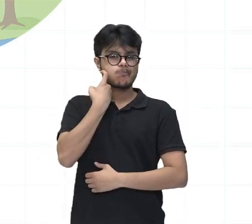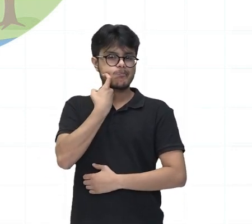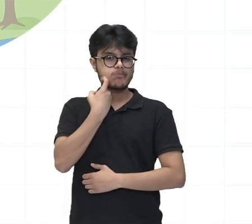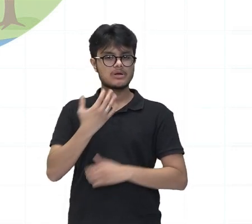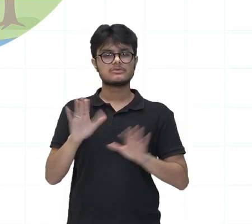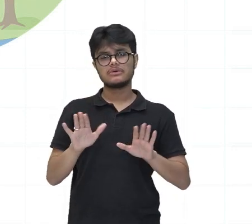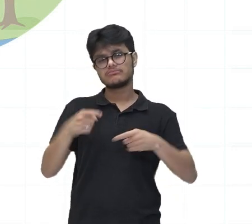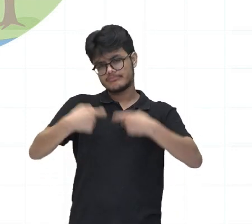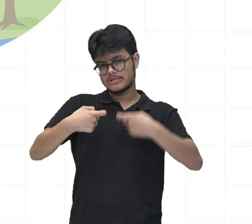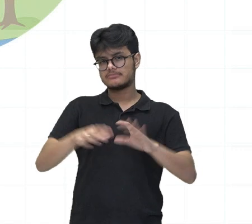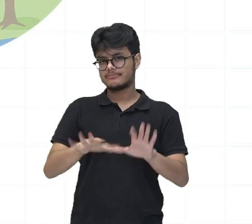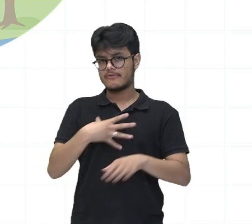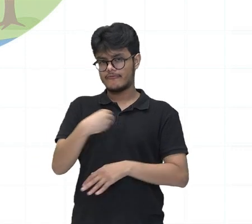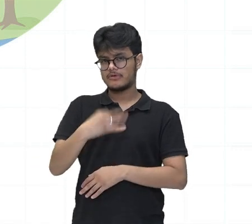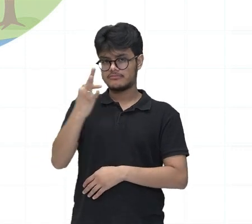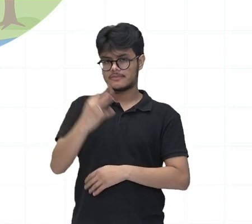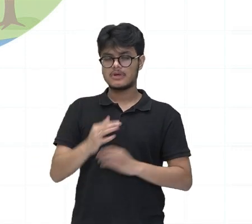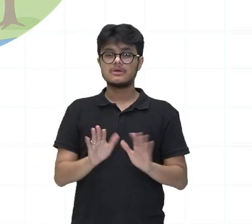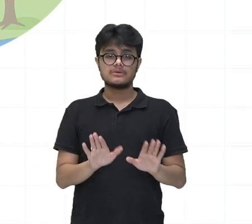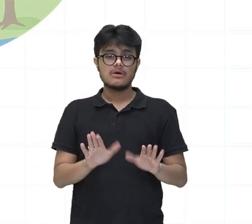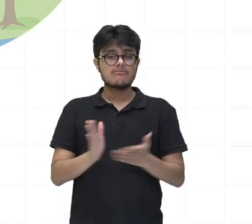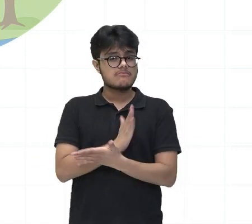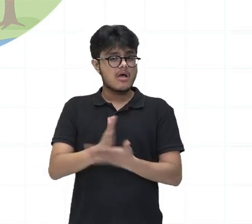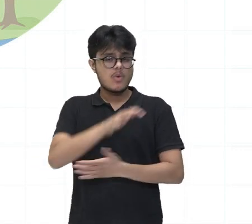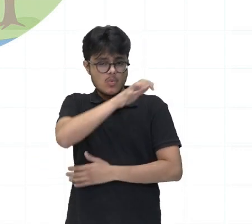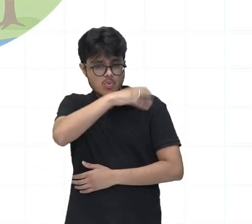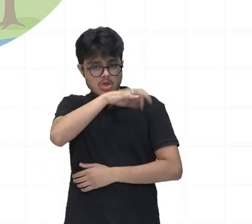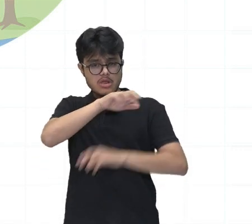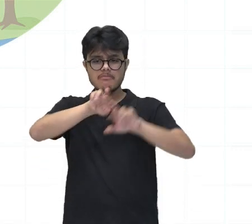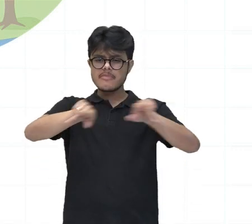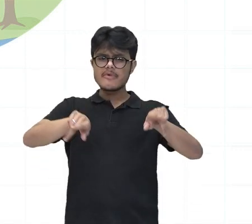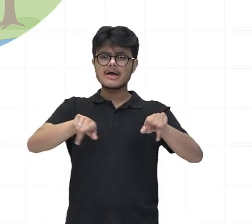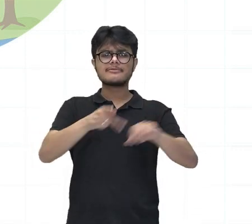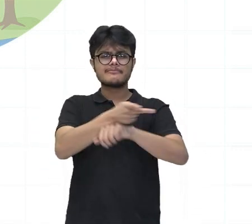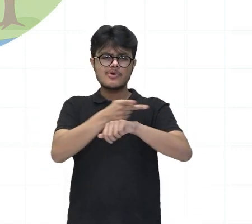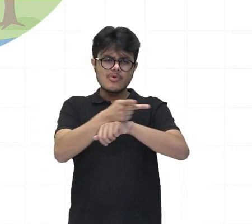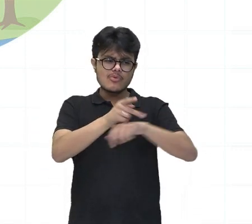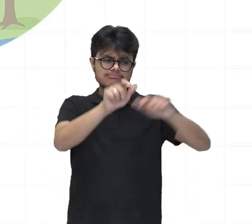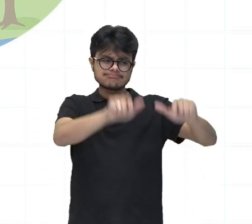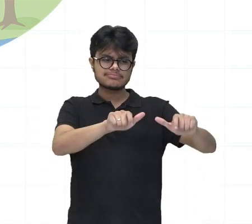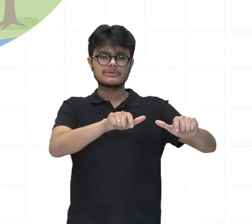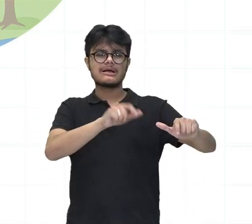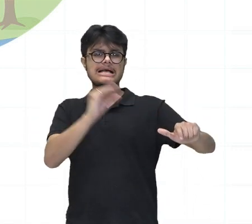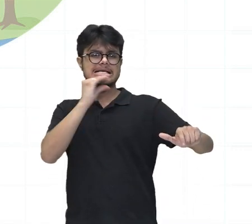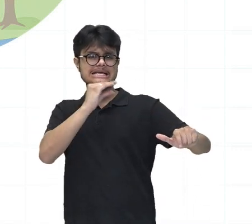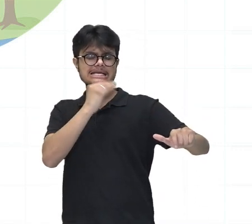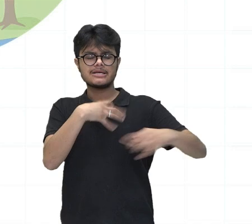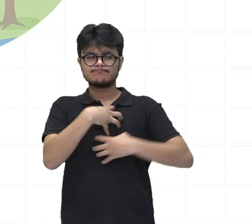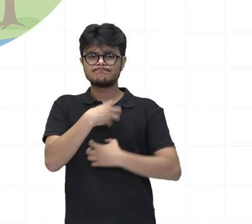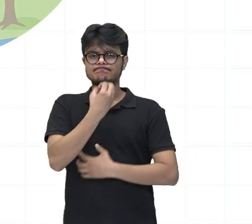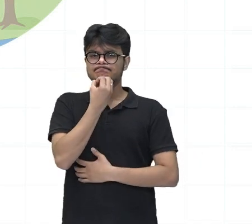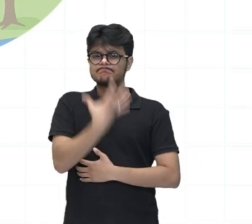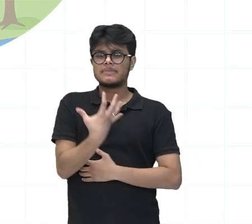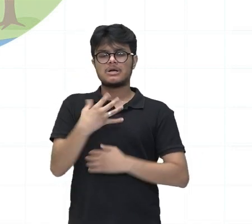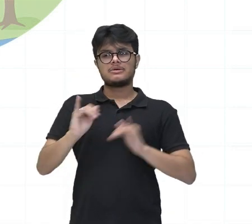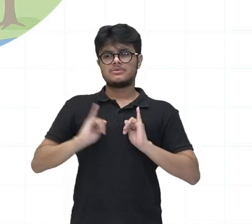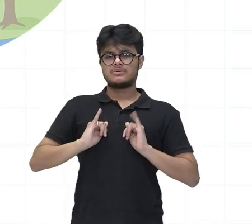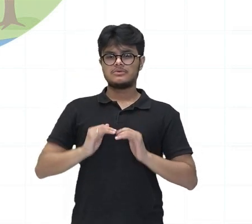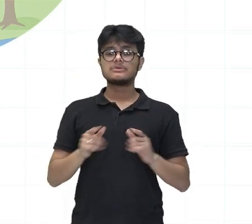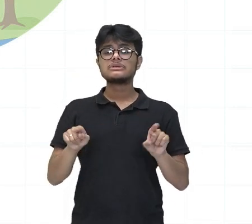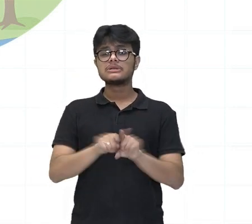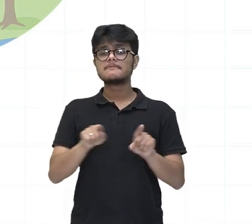de espécies entre esses vários ambientes aquáticos, né? Ocorre também o transporte